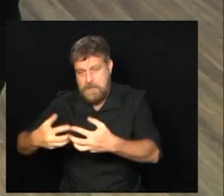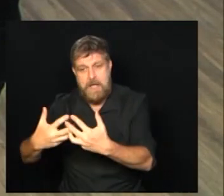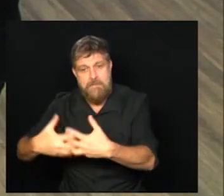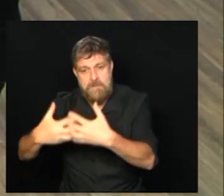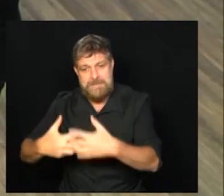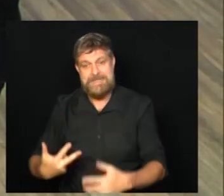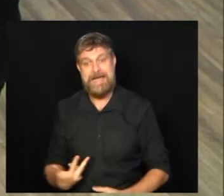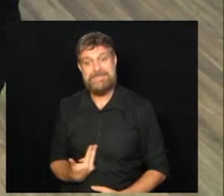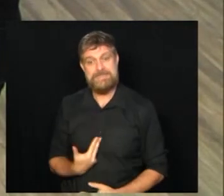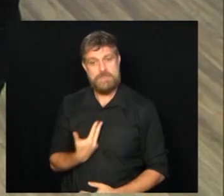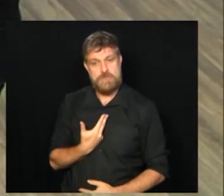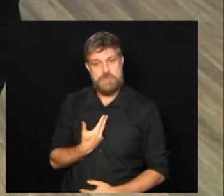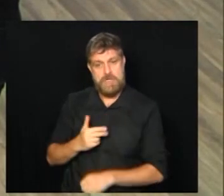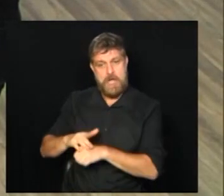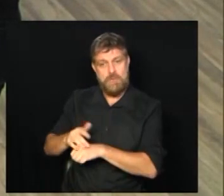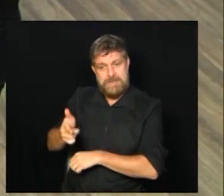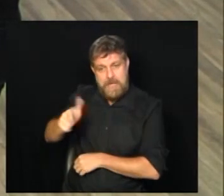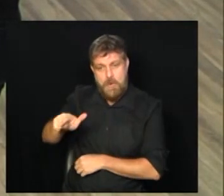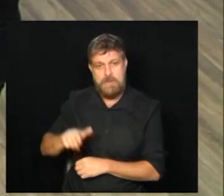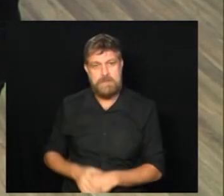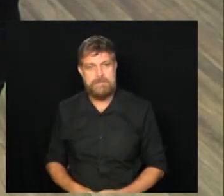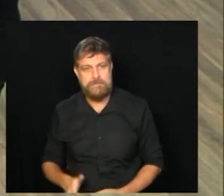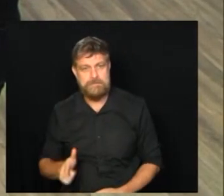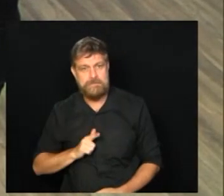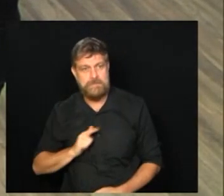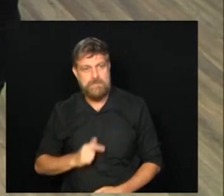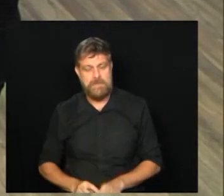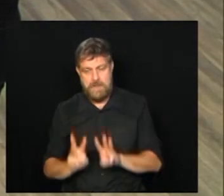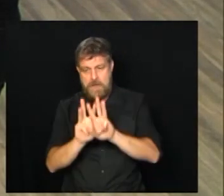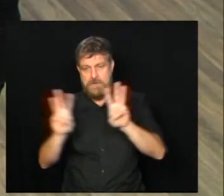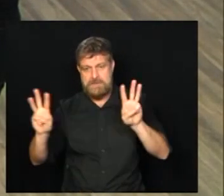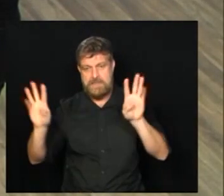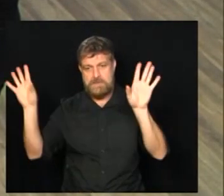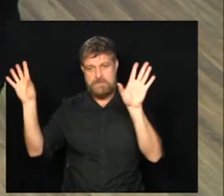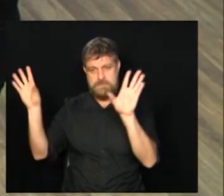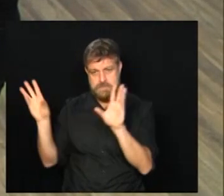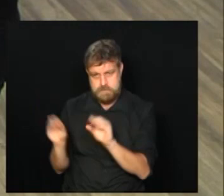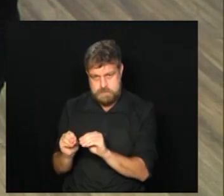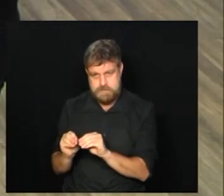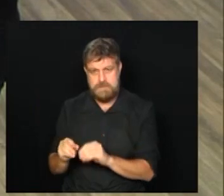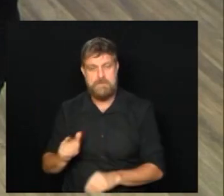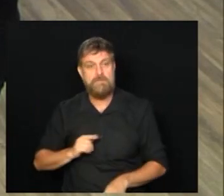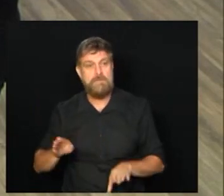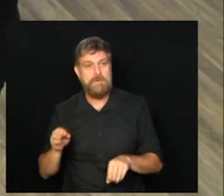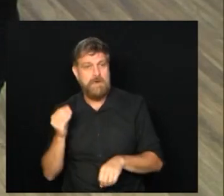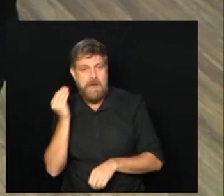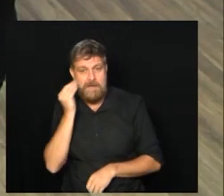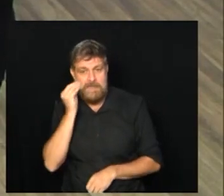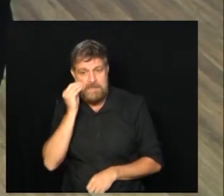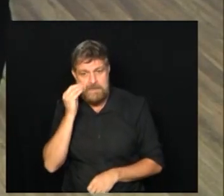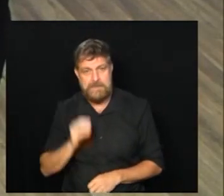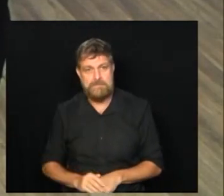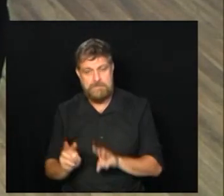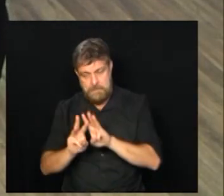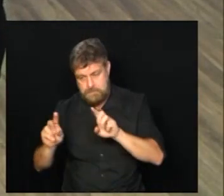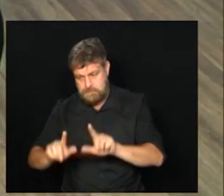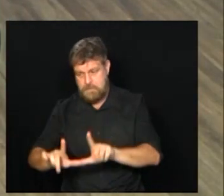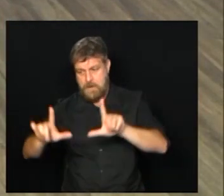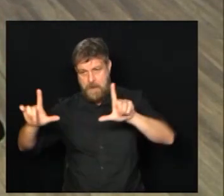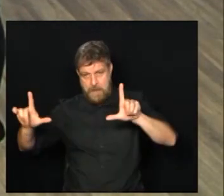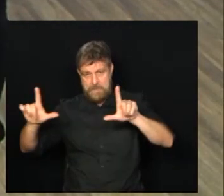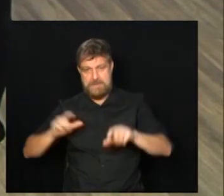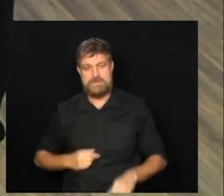cirurgias eletivas. Site estava aberto aqui na minha tela, eu vou retomar o site aqui do